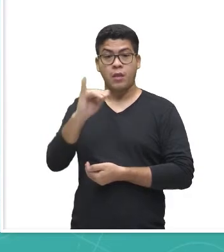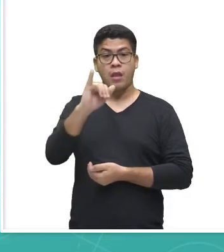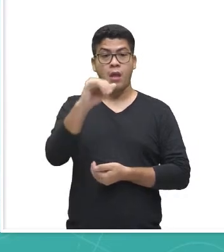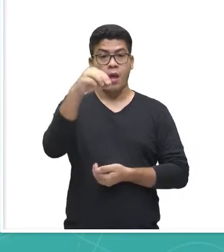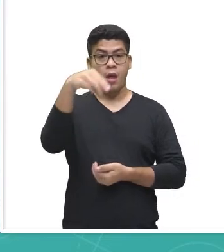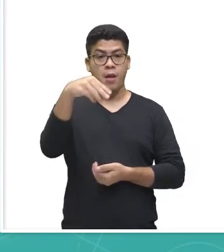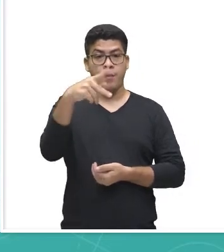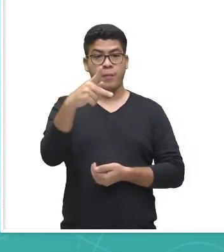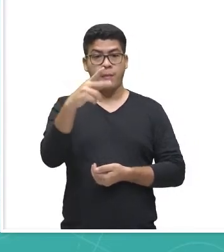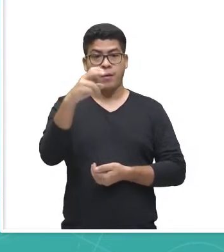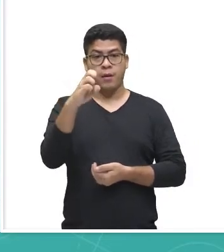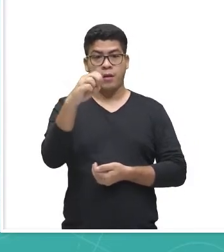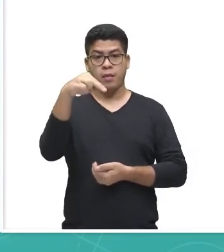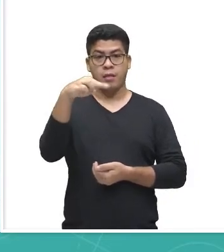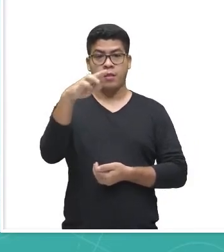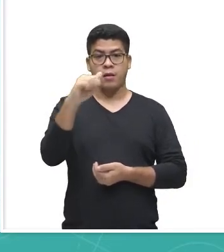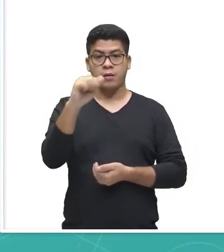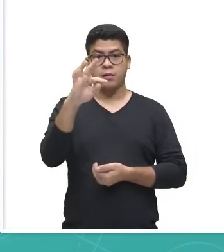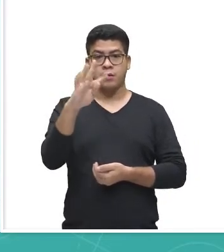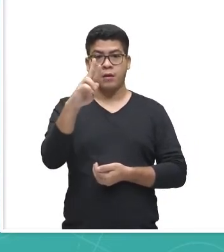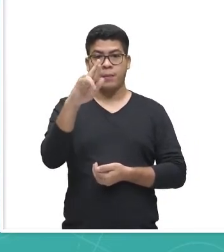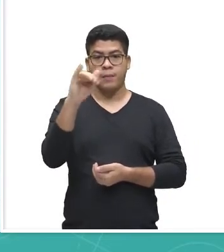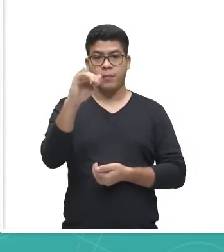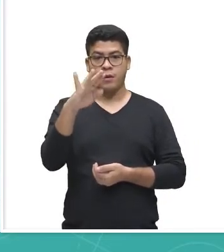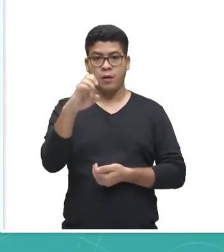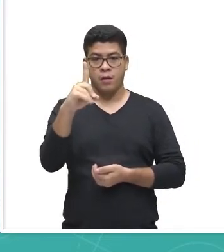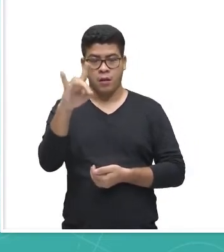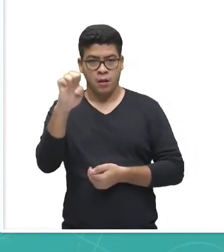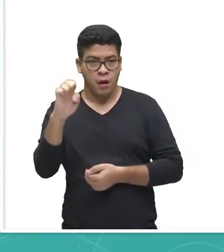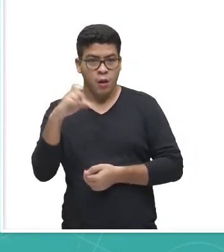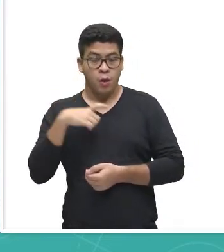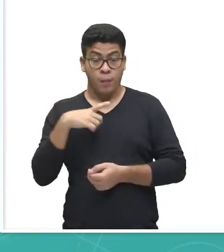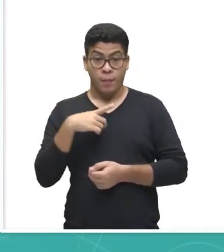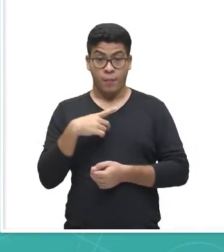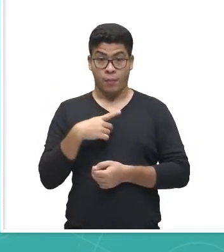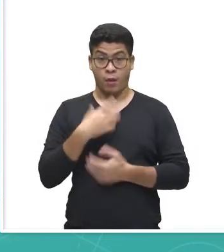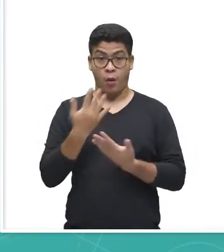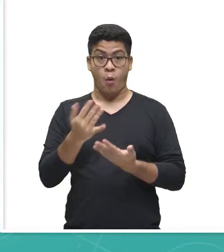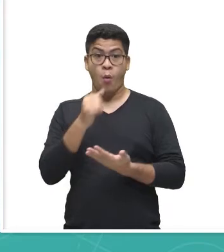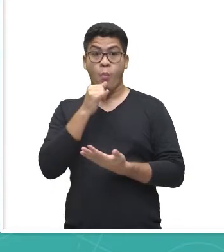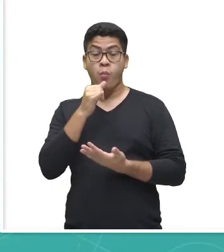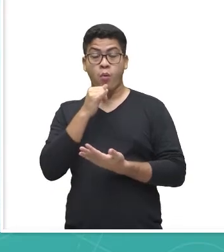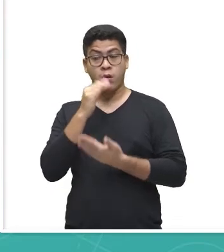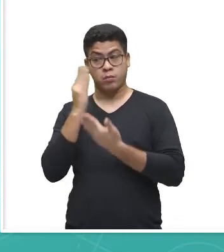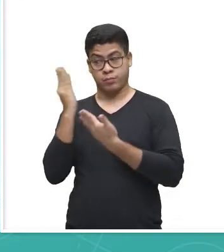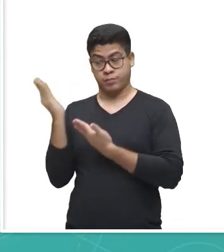Dois corpos não podem ocupar o mesmo espaço,